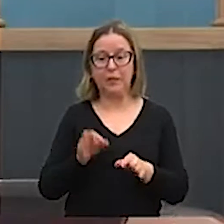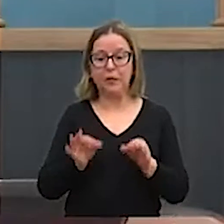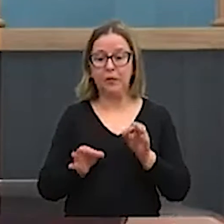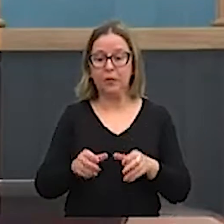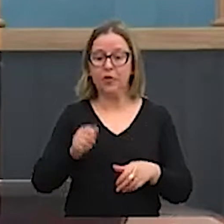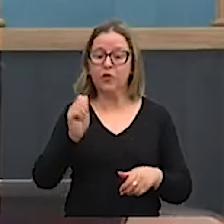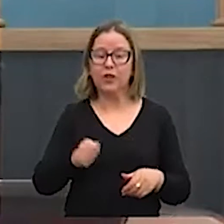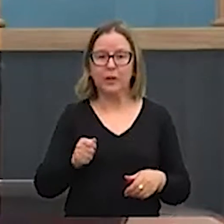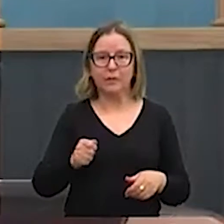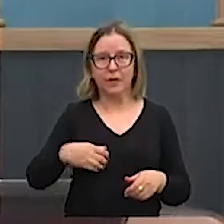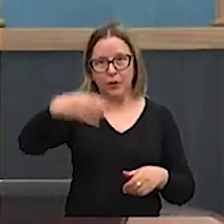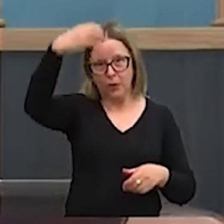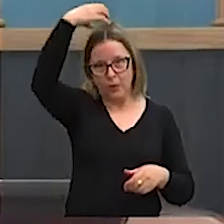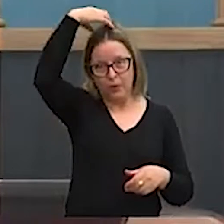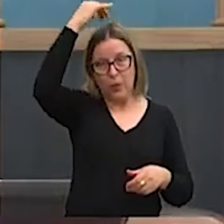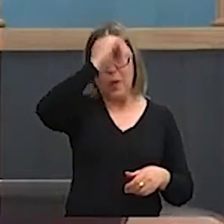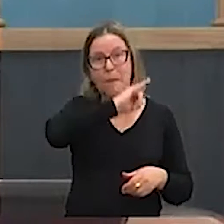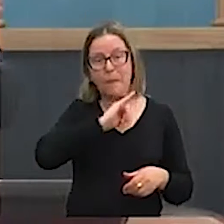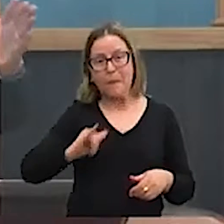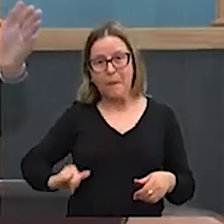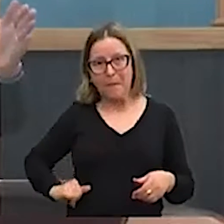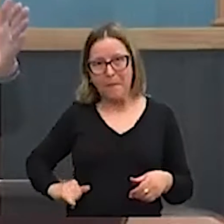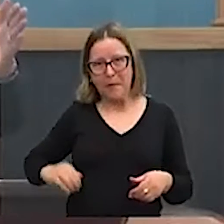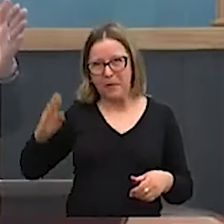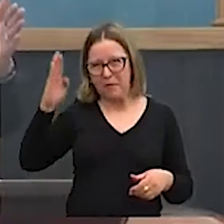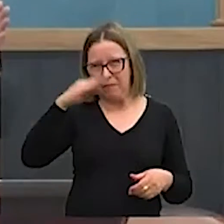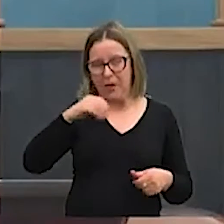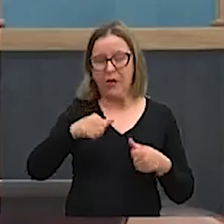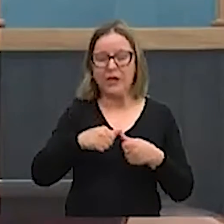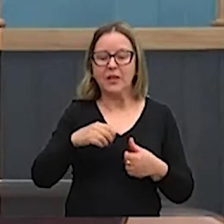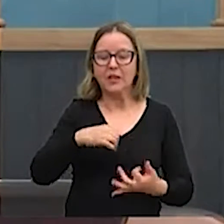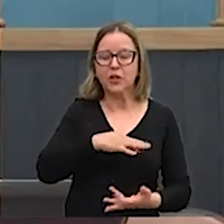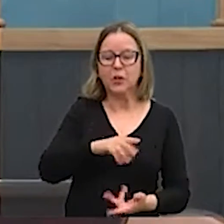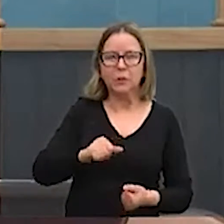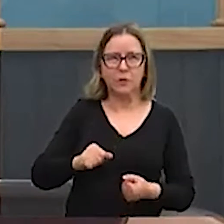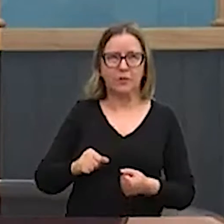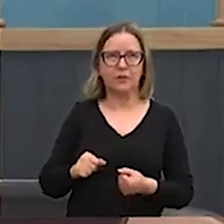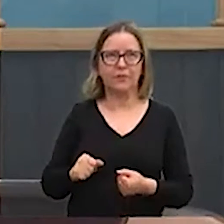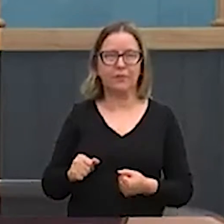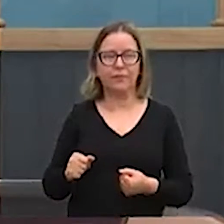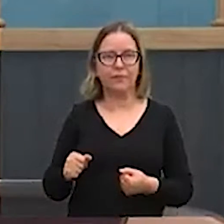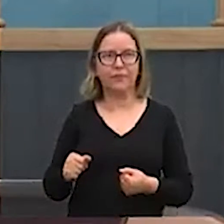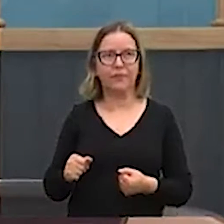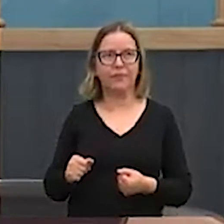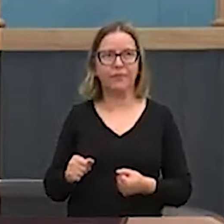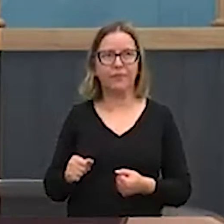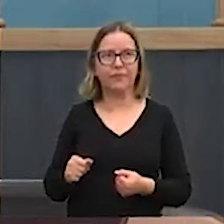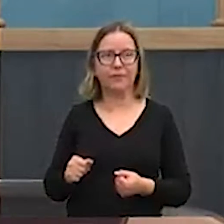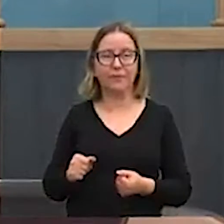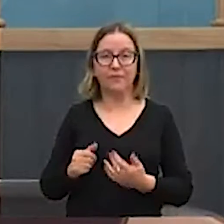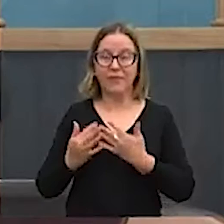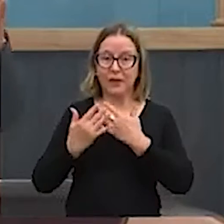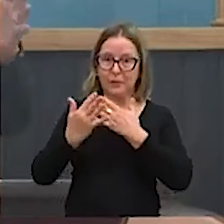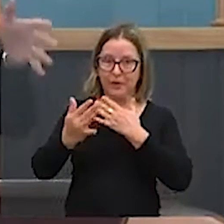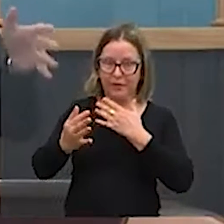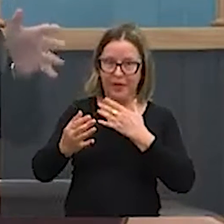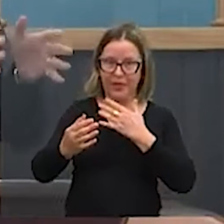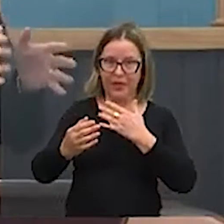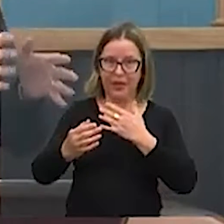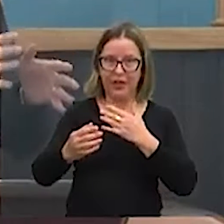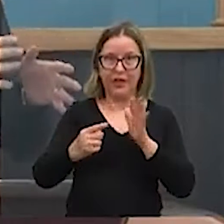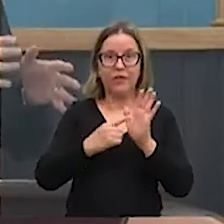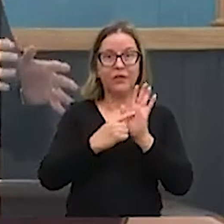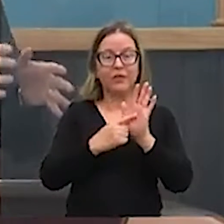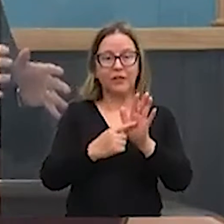a diferença, bem claramente, dos filhos da graça, dos filhos